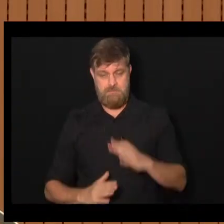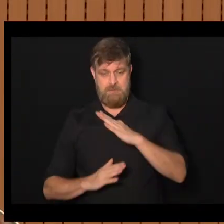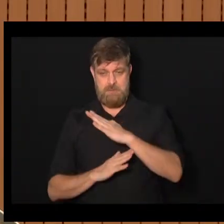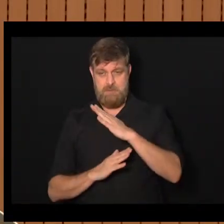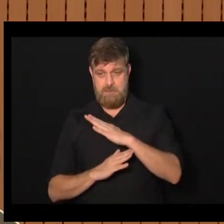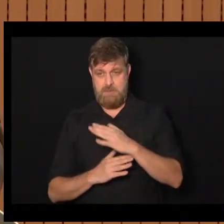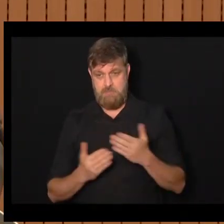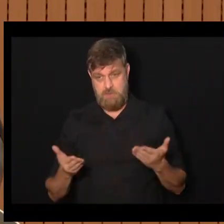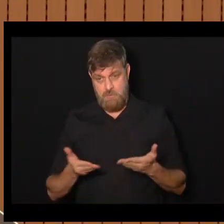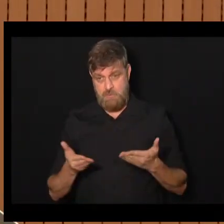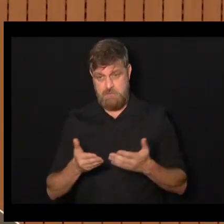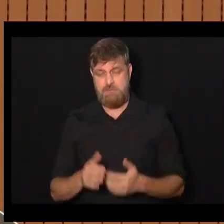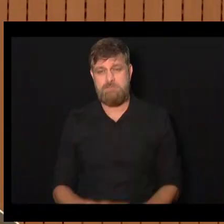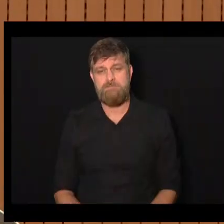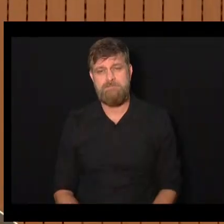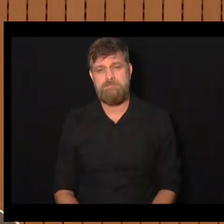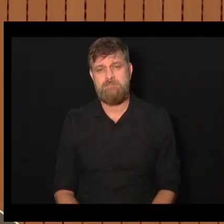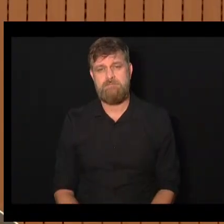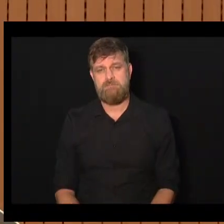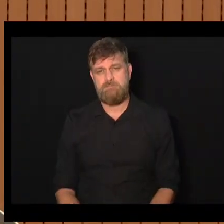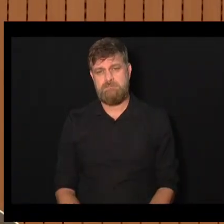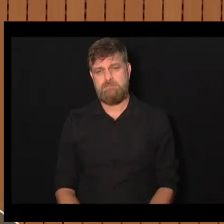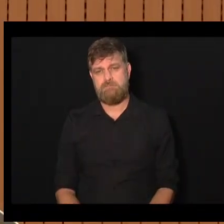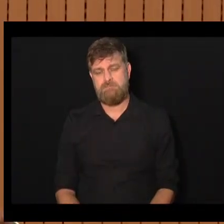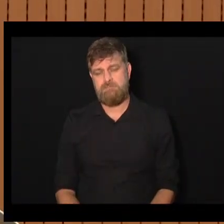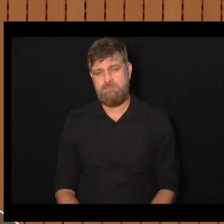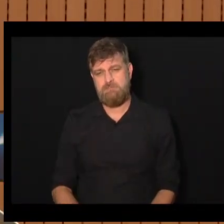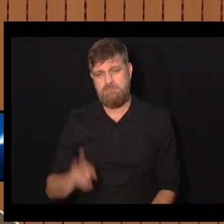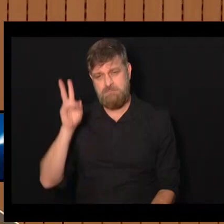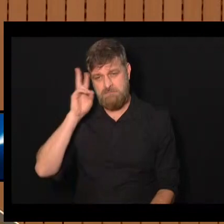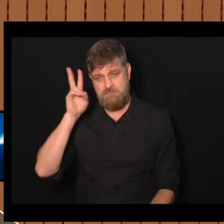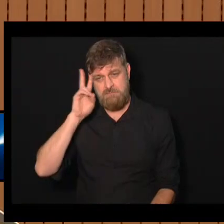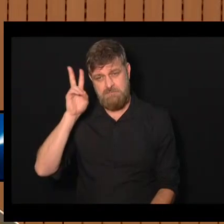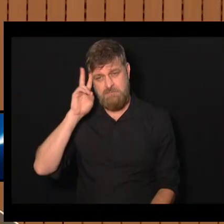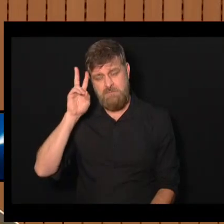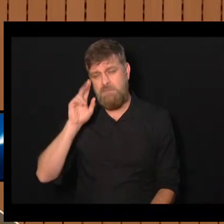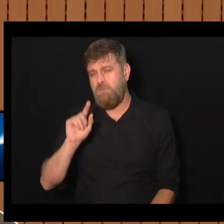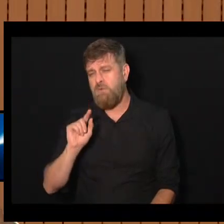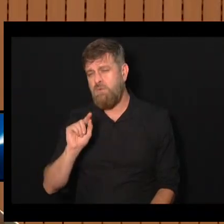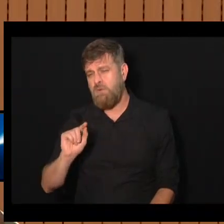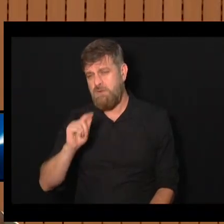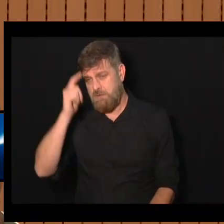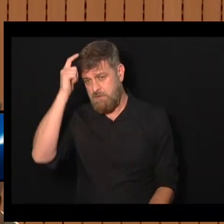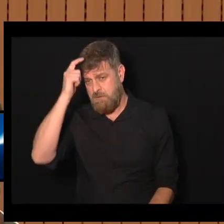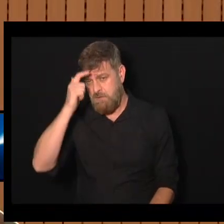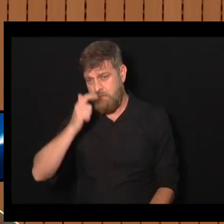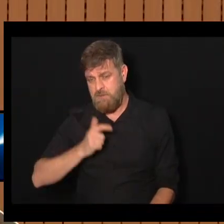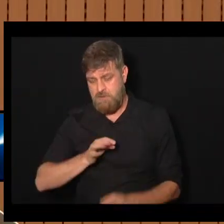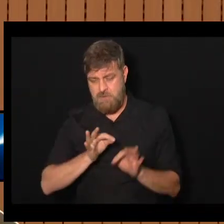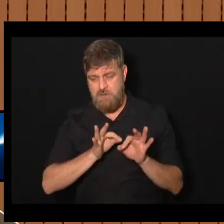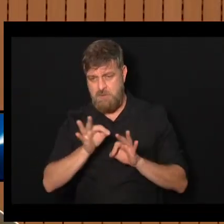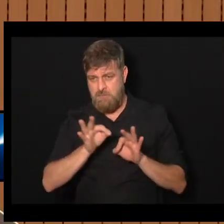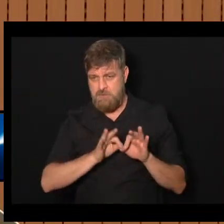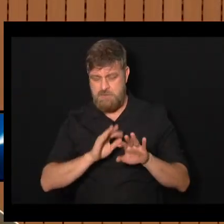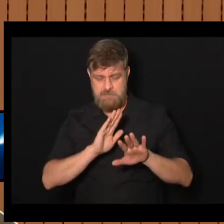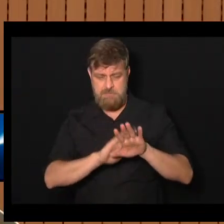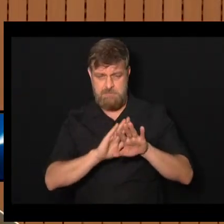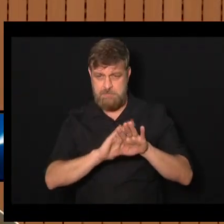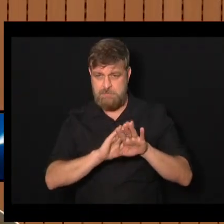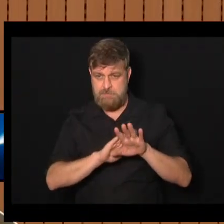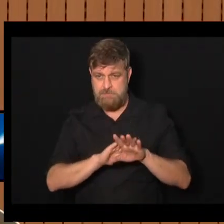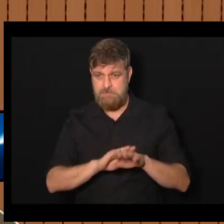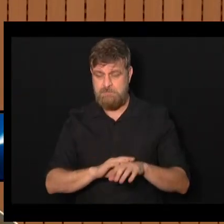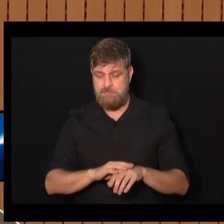nessa sessão. Eu quero lembrar aqui que eu tenho feito alguns projetos para a cidade de